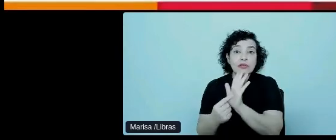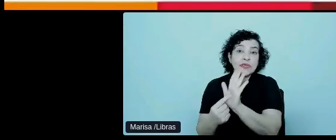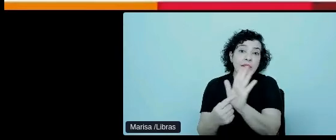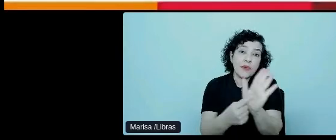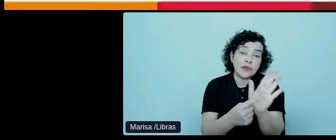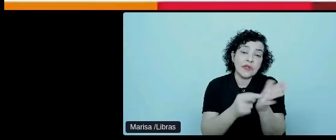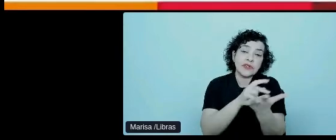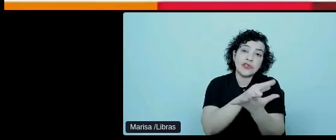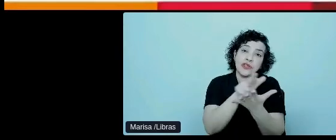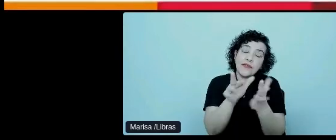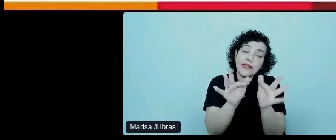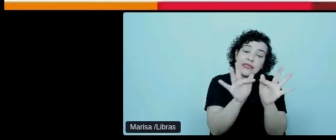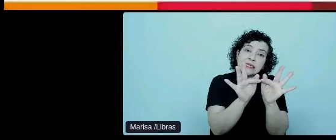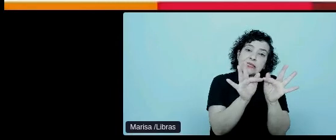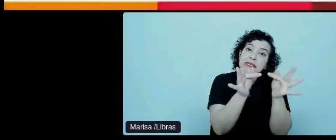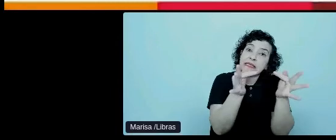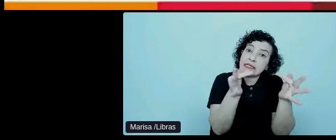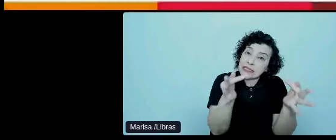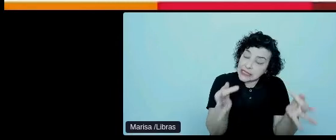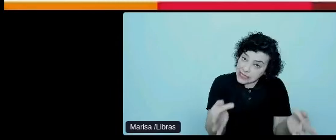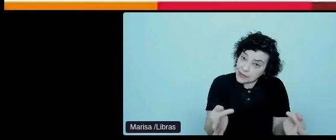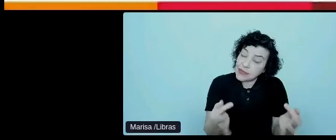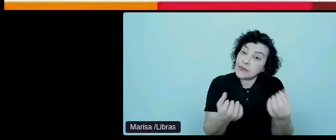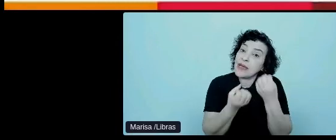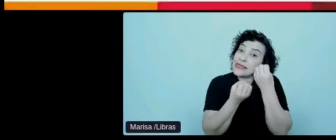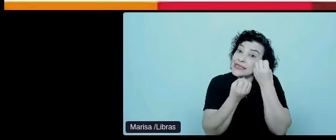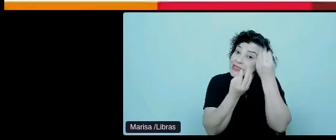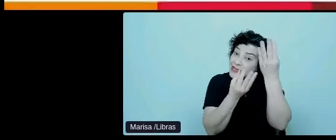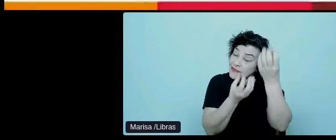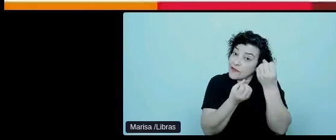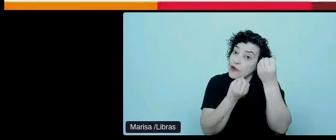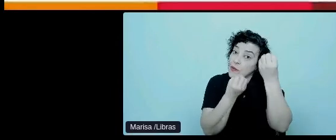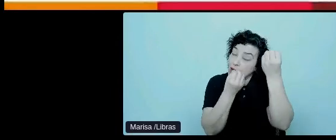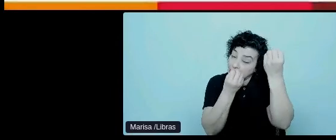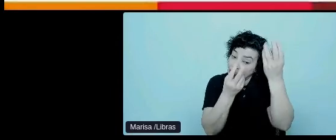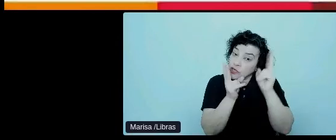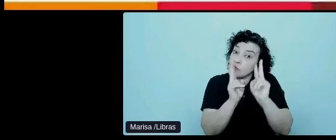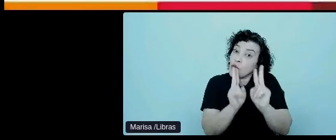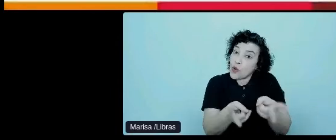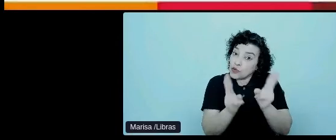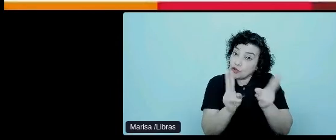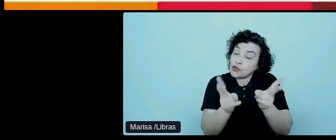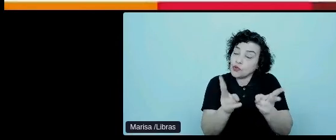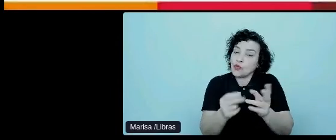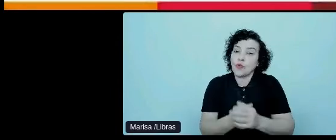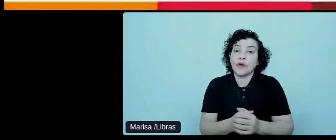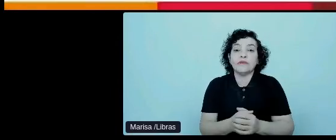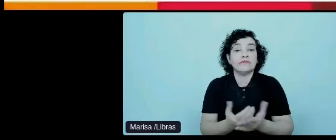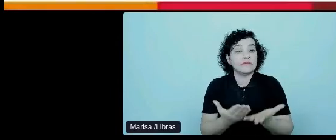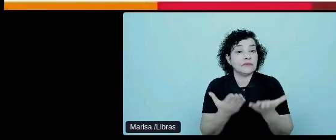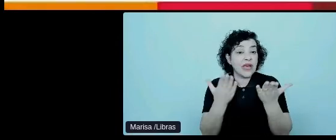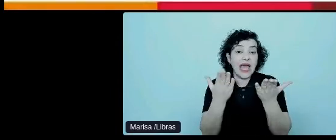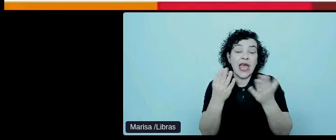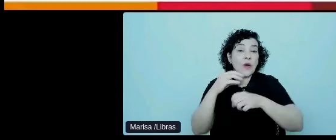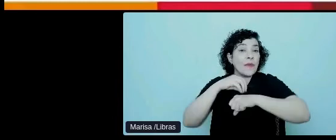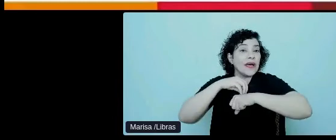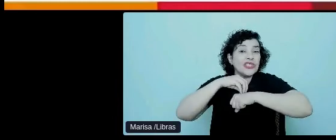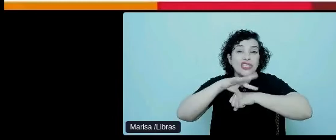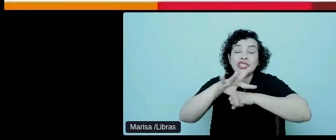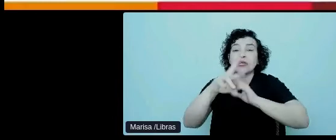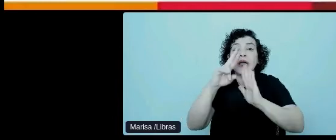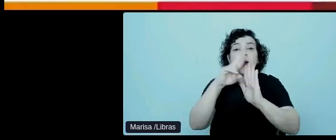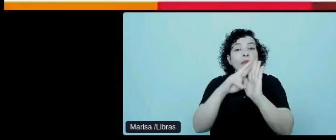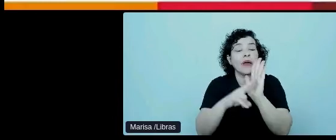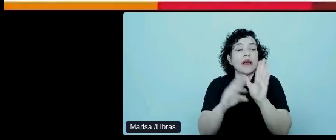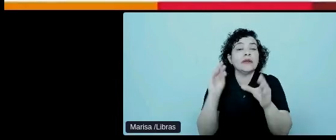mais simples, sem perder informações ou estrutura. Essa é uma diretriz que está dentro